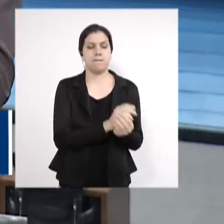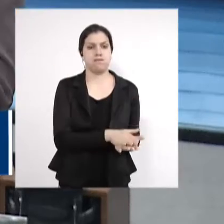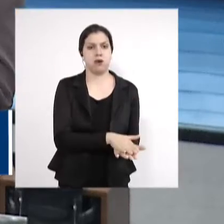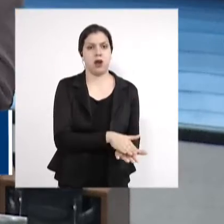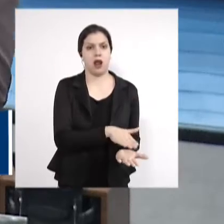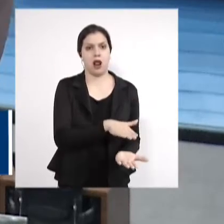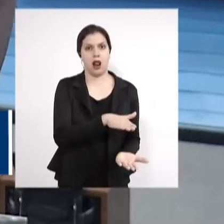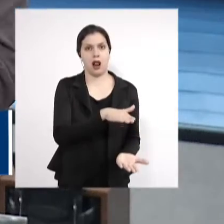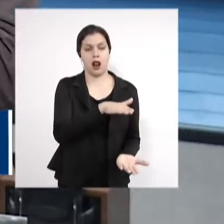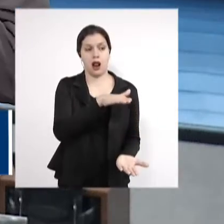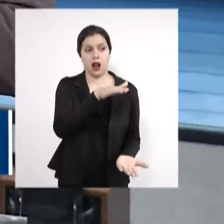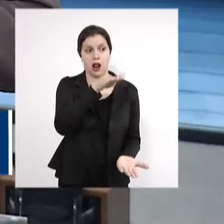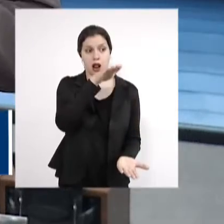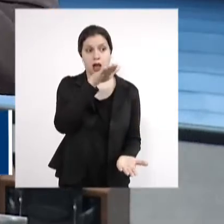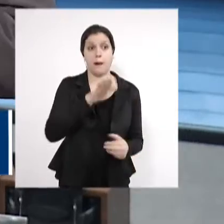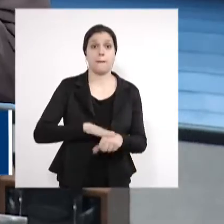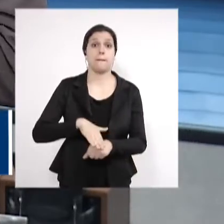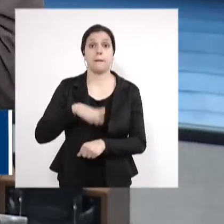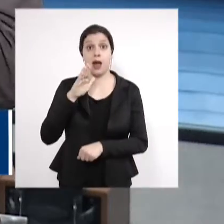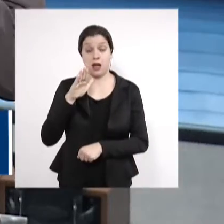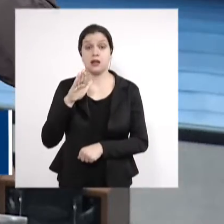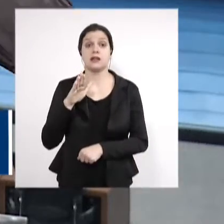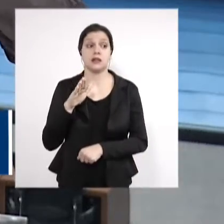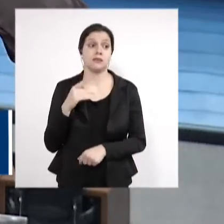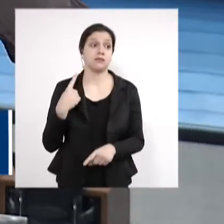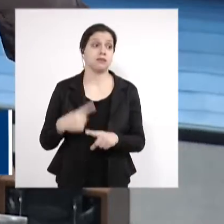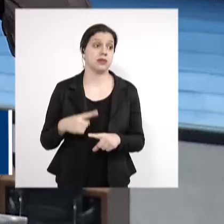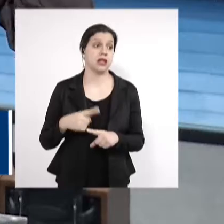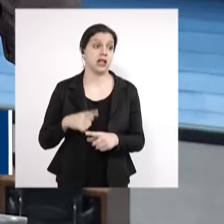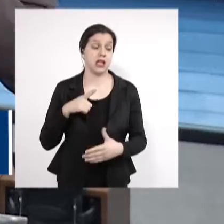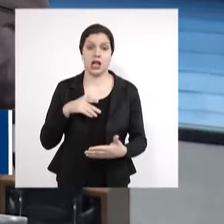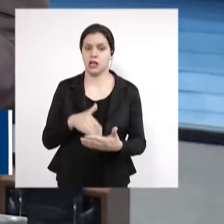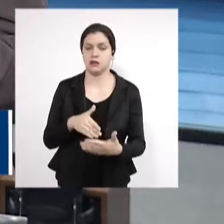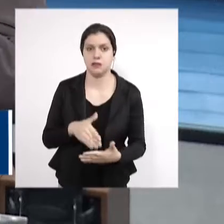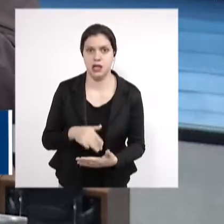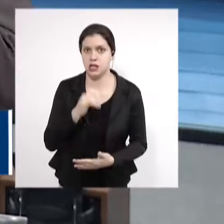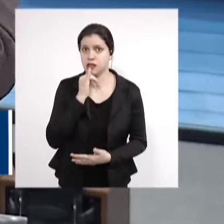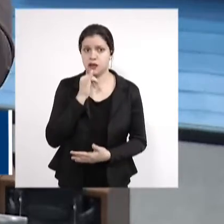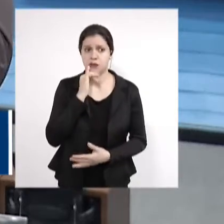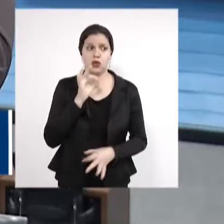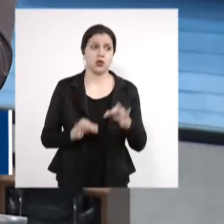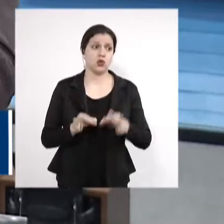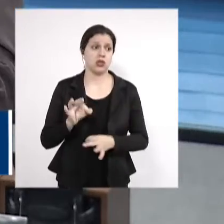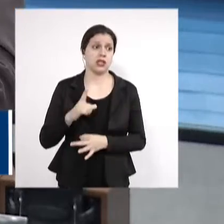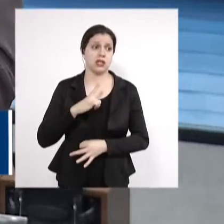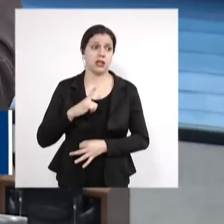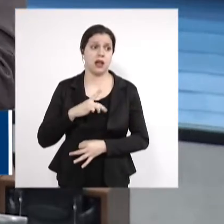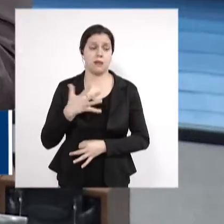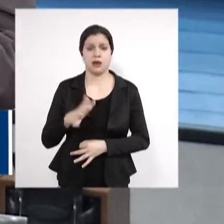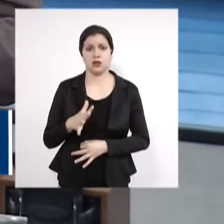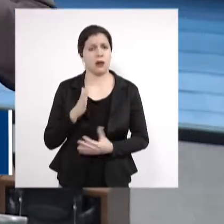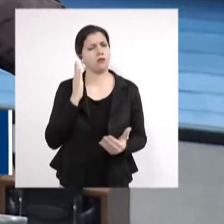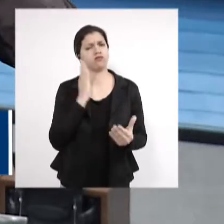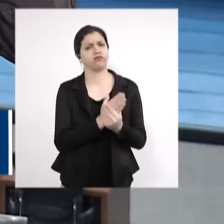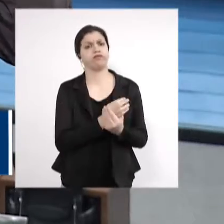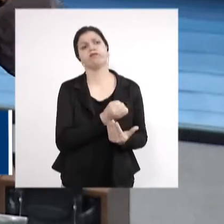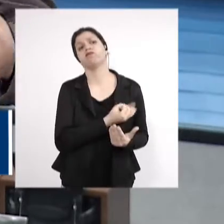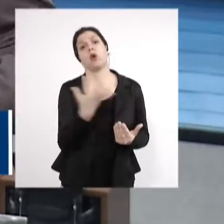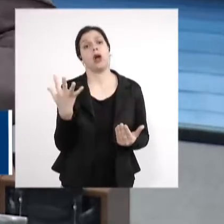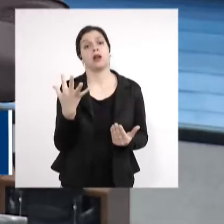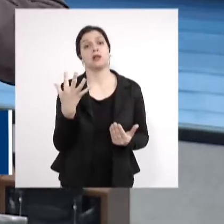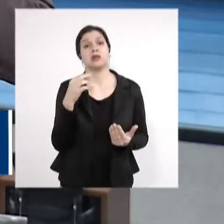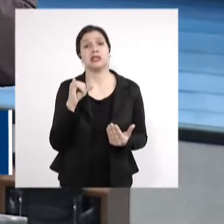do previsto também nesse mesmo código, porque ele diz, olha, o juiz tem que ter uma carga de tantos processos. Se ele